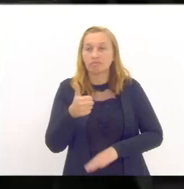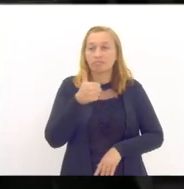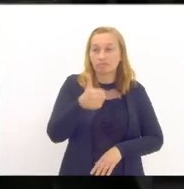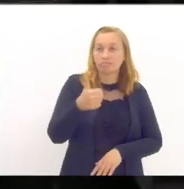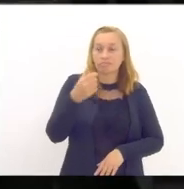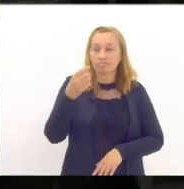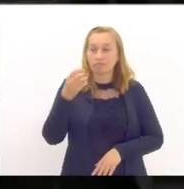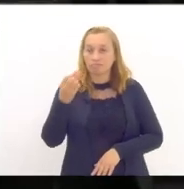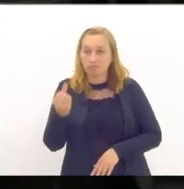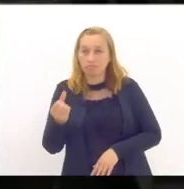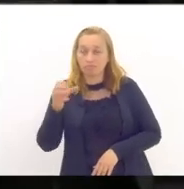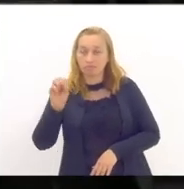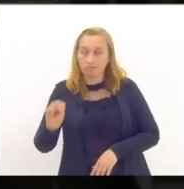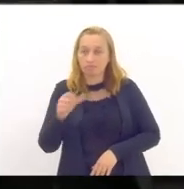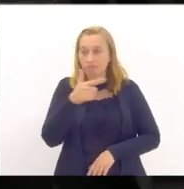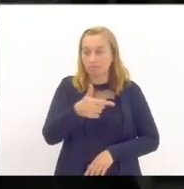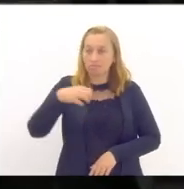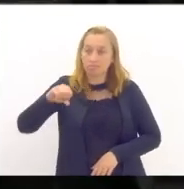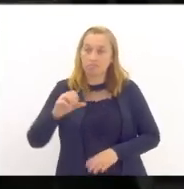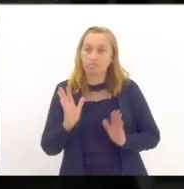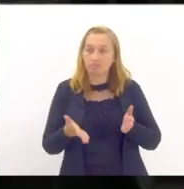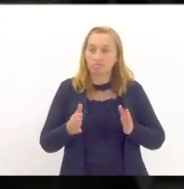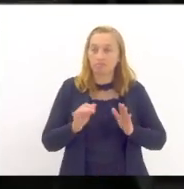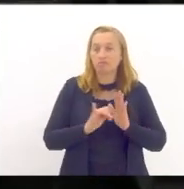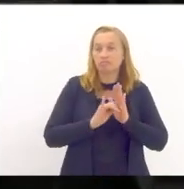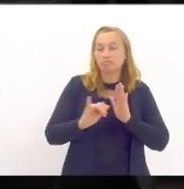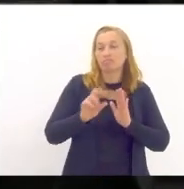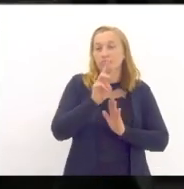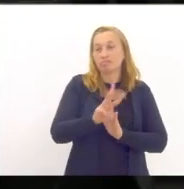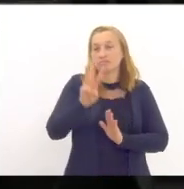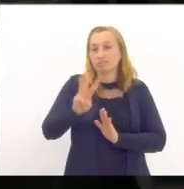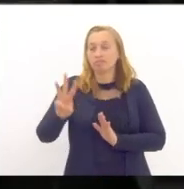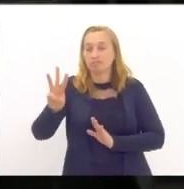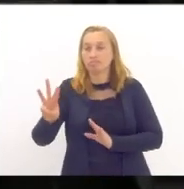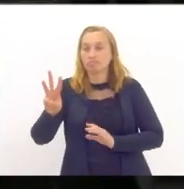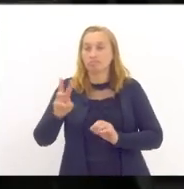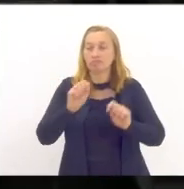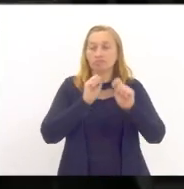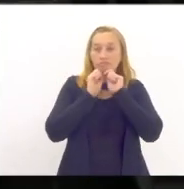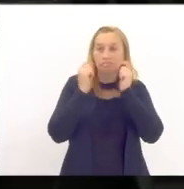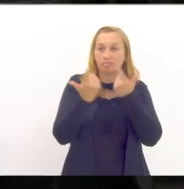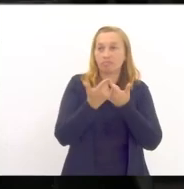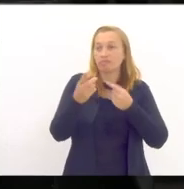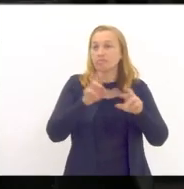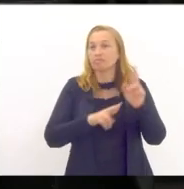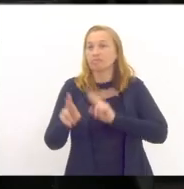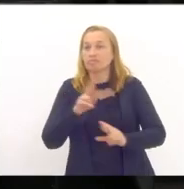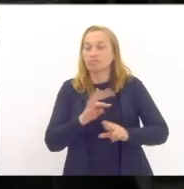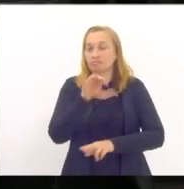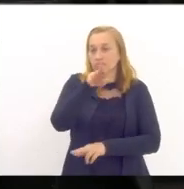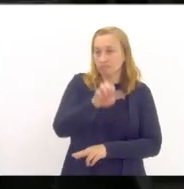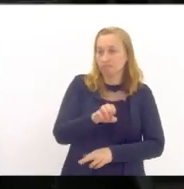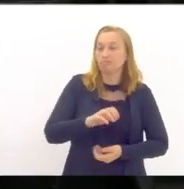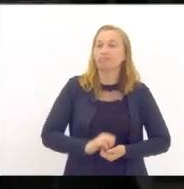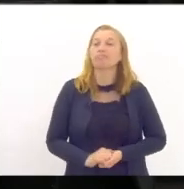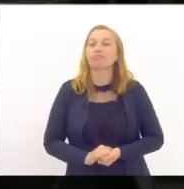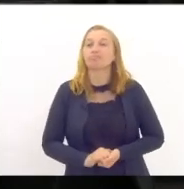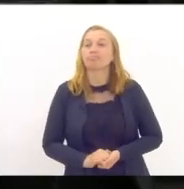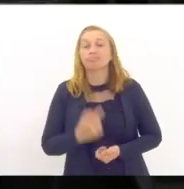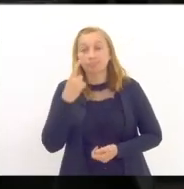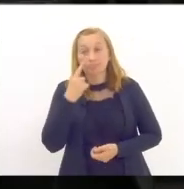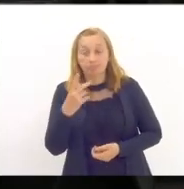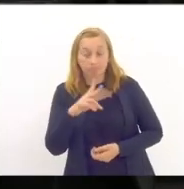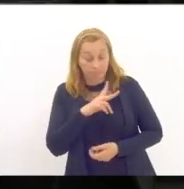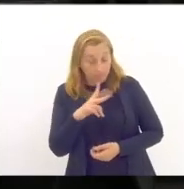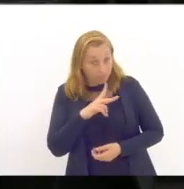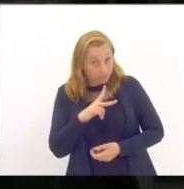de 2019, que disponibiliza hoje no site da Assembleia a relação de funcionários por gabinete parlamentar. Assisti com os